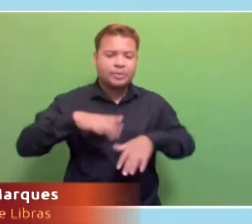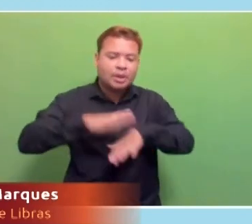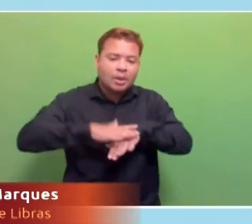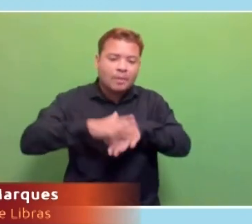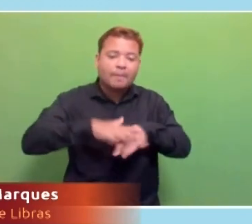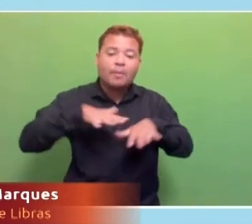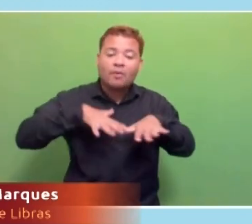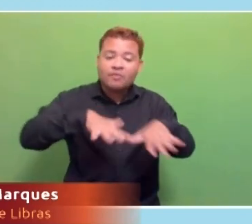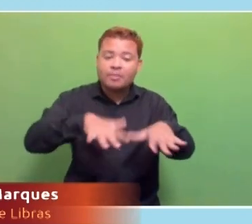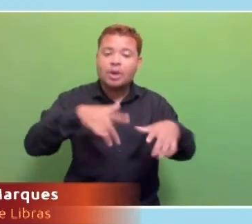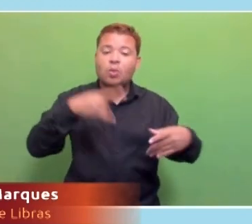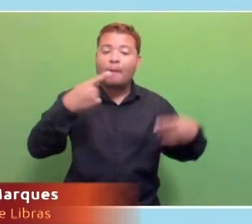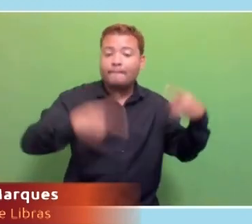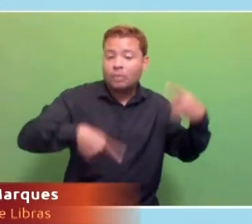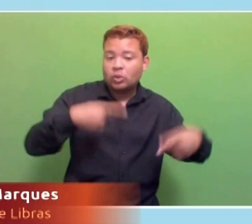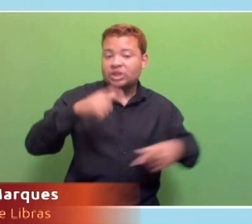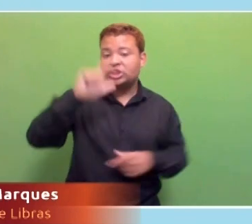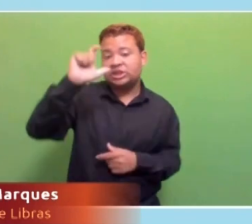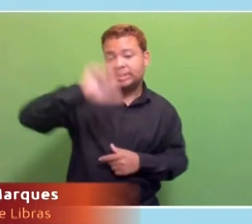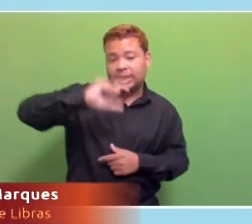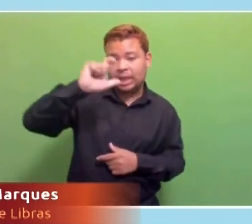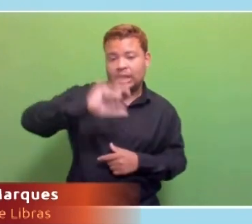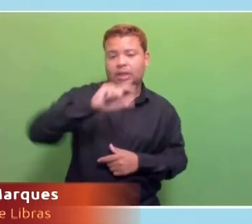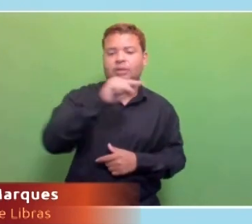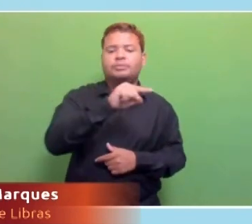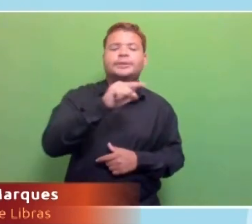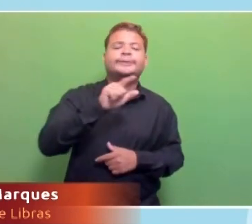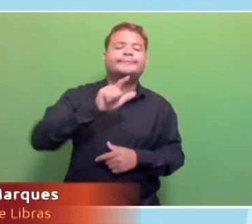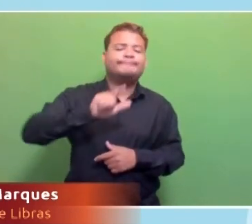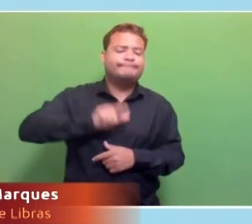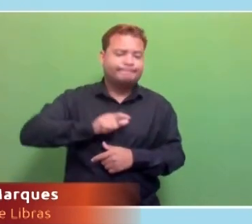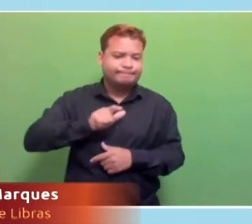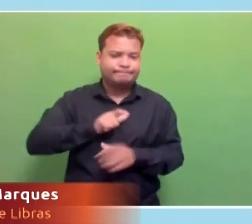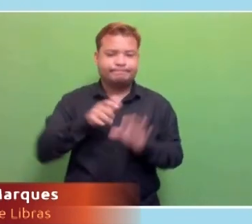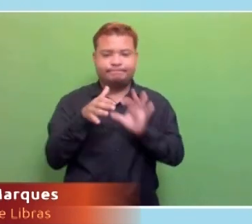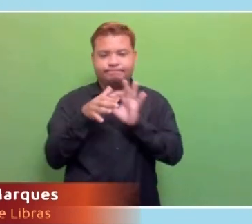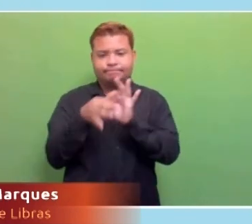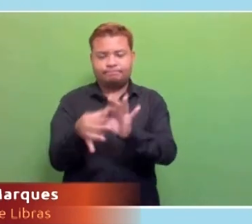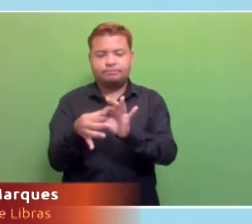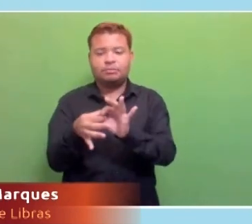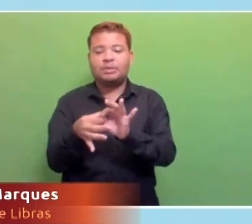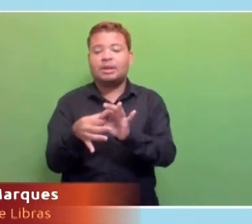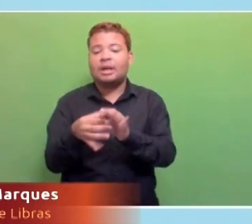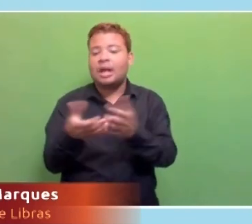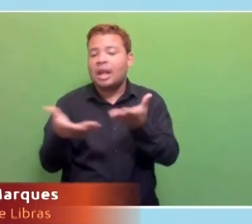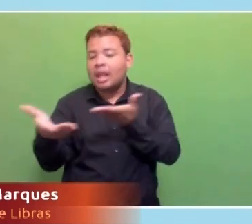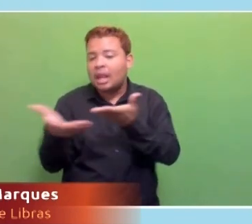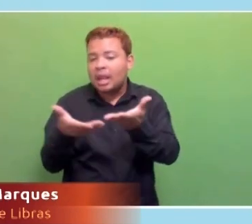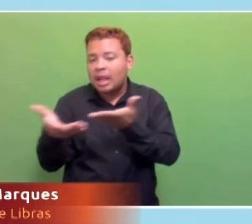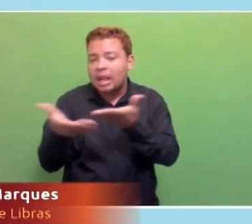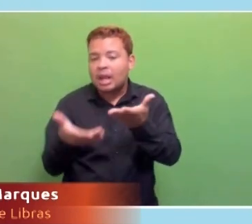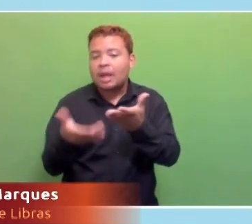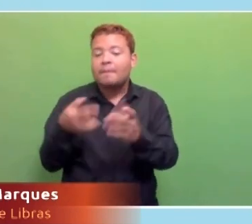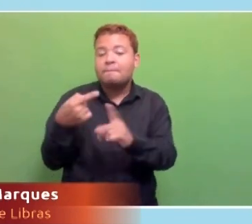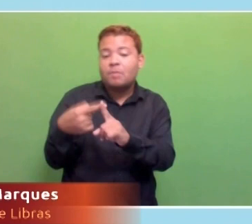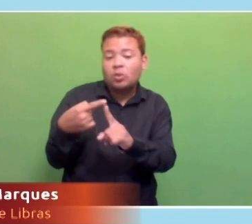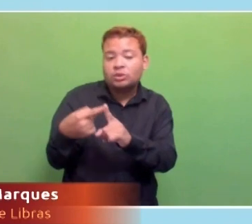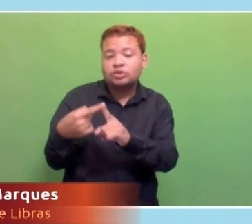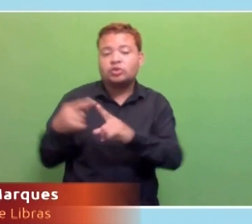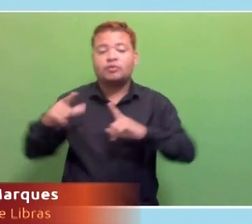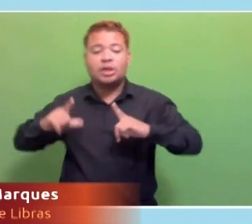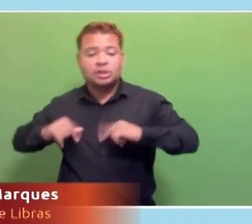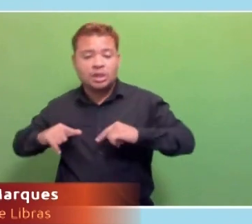islâmico e que não tem relações com Israel, ou relações positivas com Israel ou com os países ocidentais